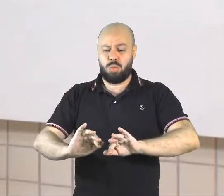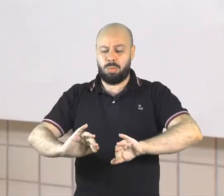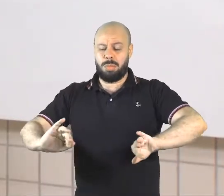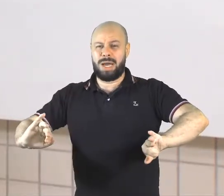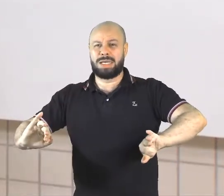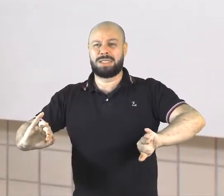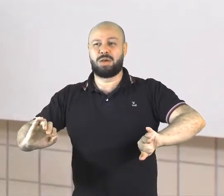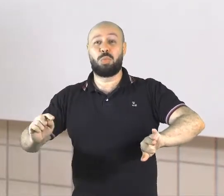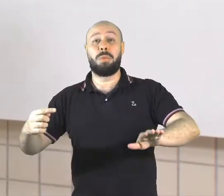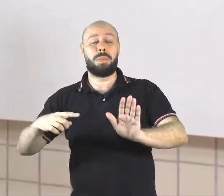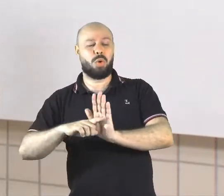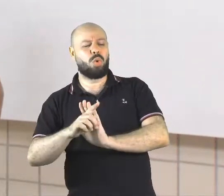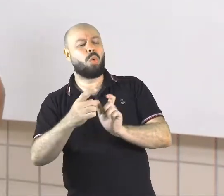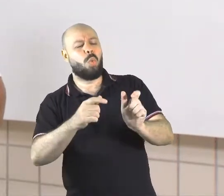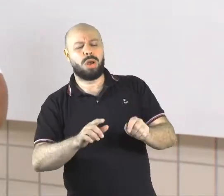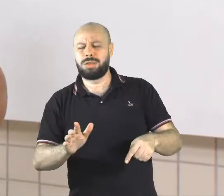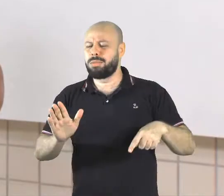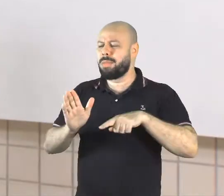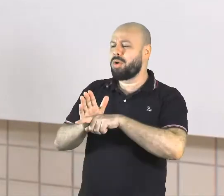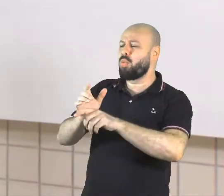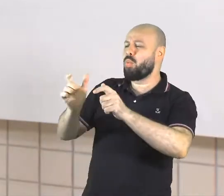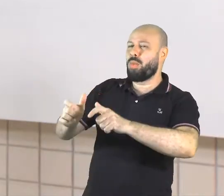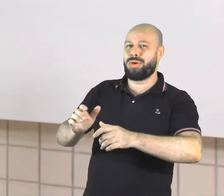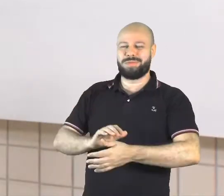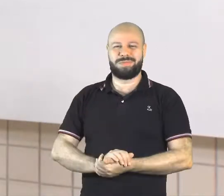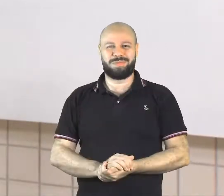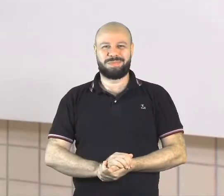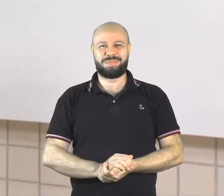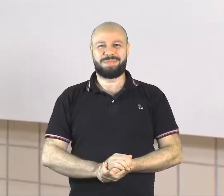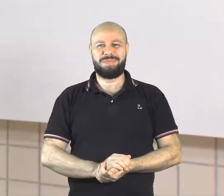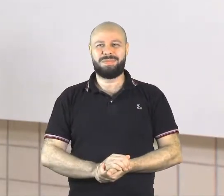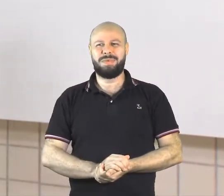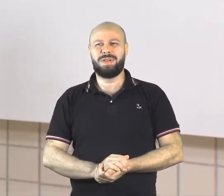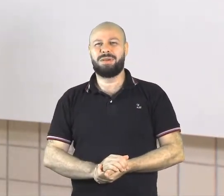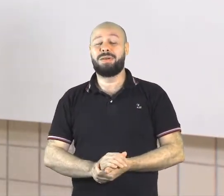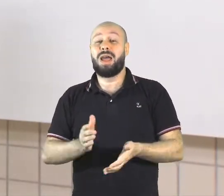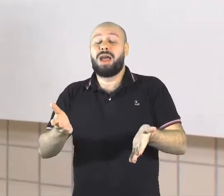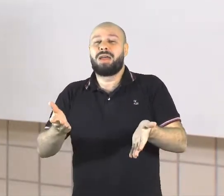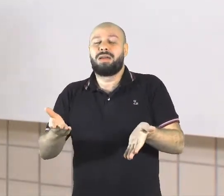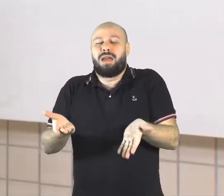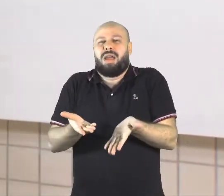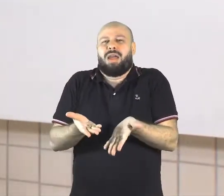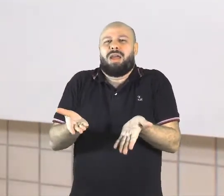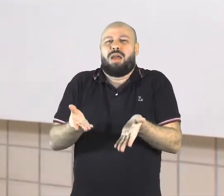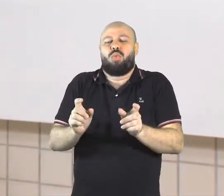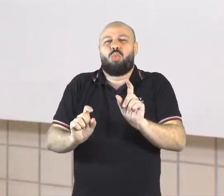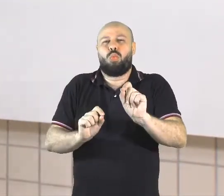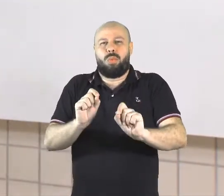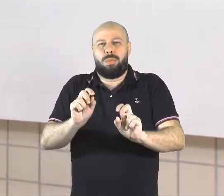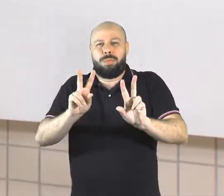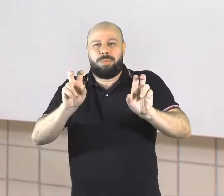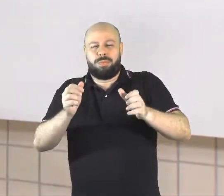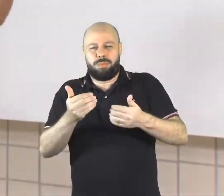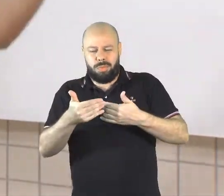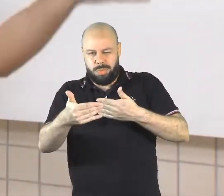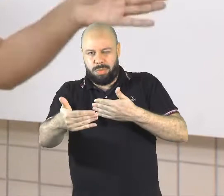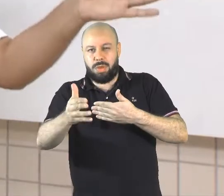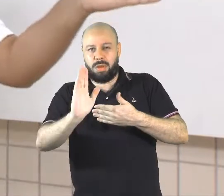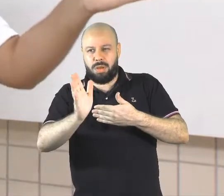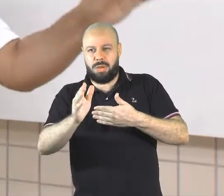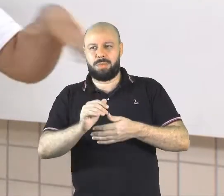sempre está um perguntando pelo outro. O que vai acontecer com essa aula nossa de hoje? É tudo uma